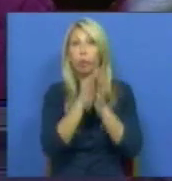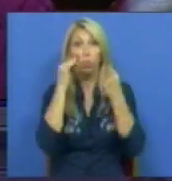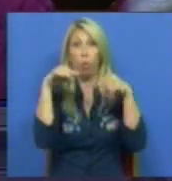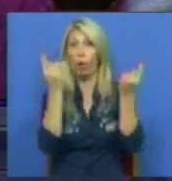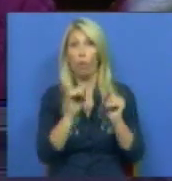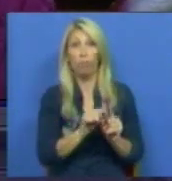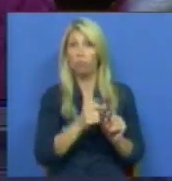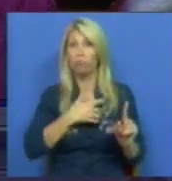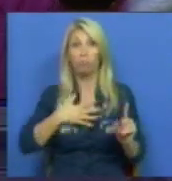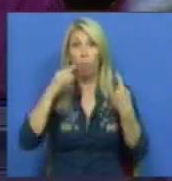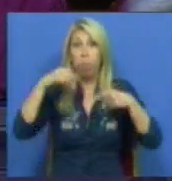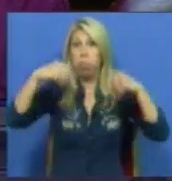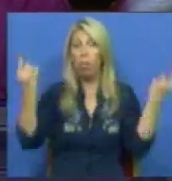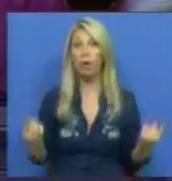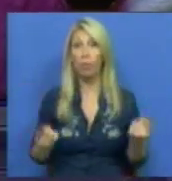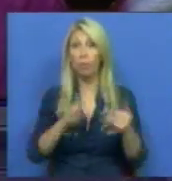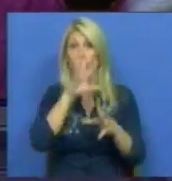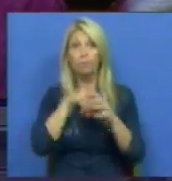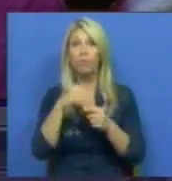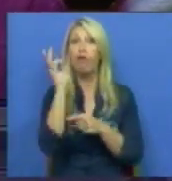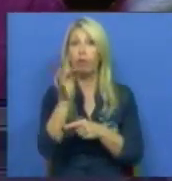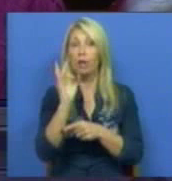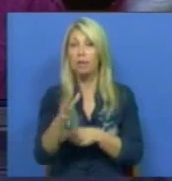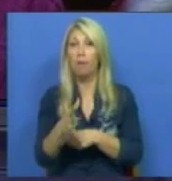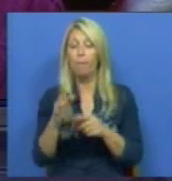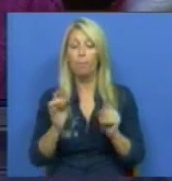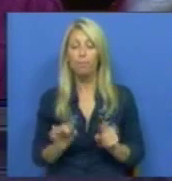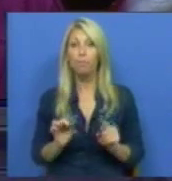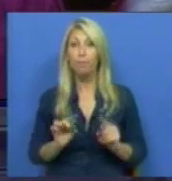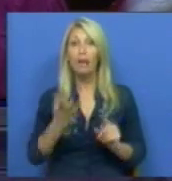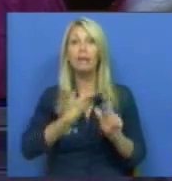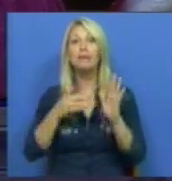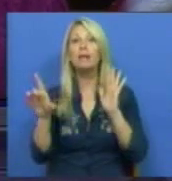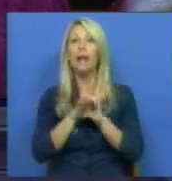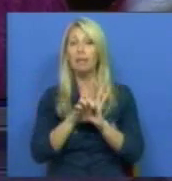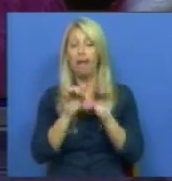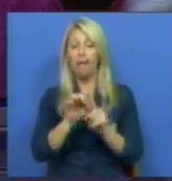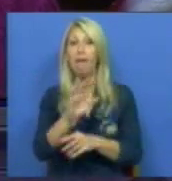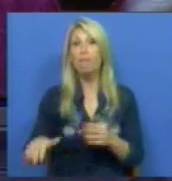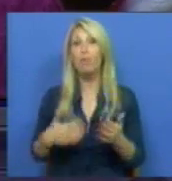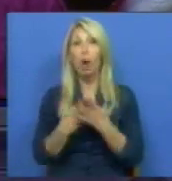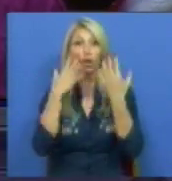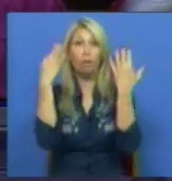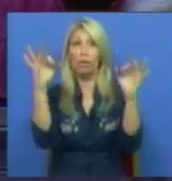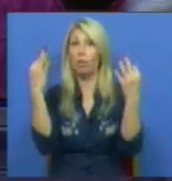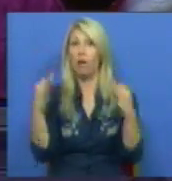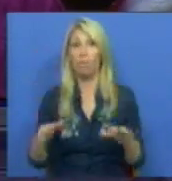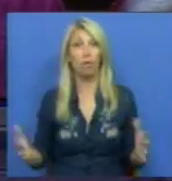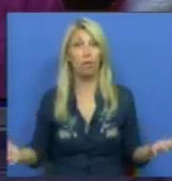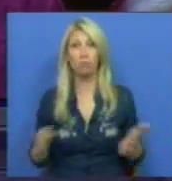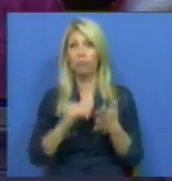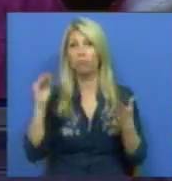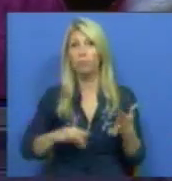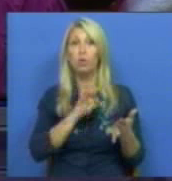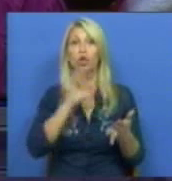nesta fundação, e que este é um decreto-lei, esta proposta, naturalmente, que vai assinada pelo